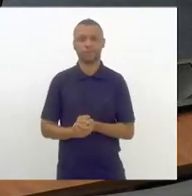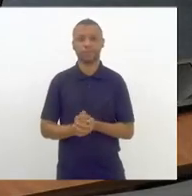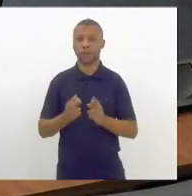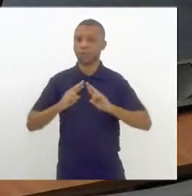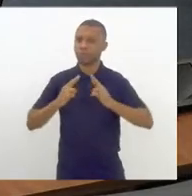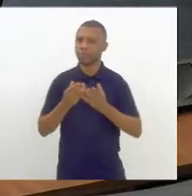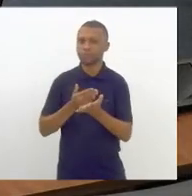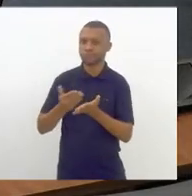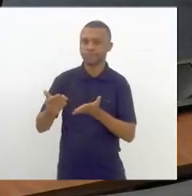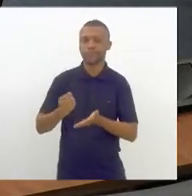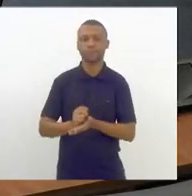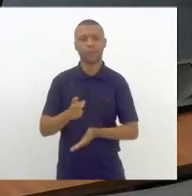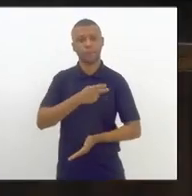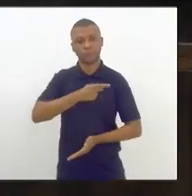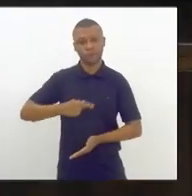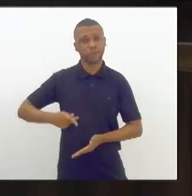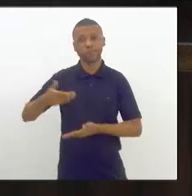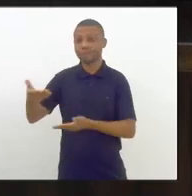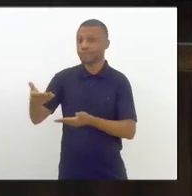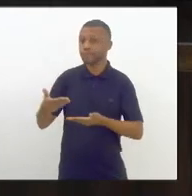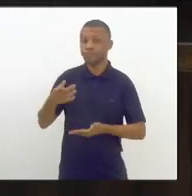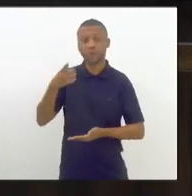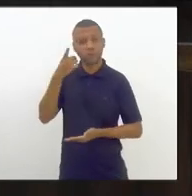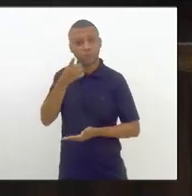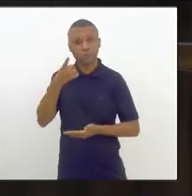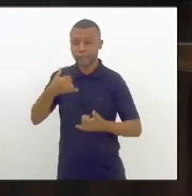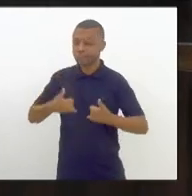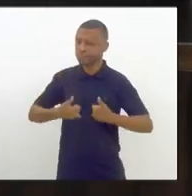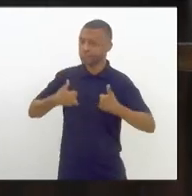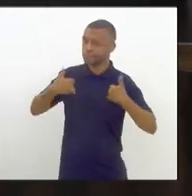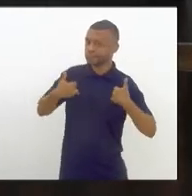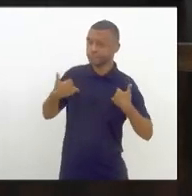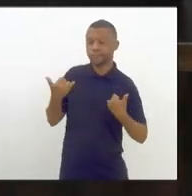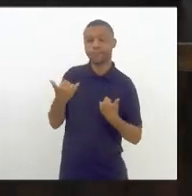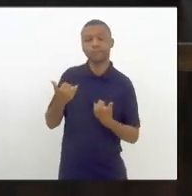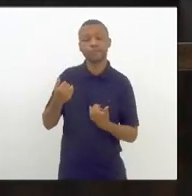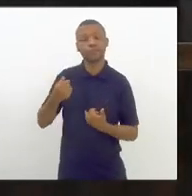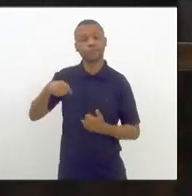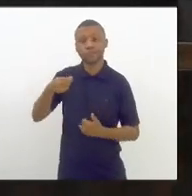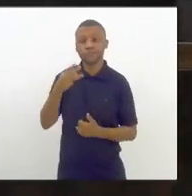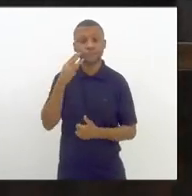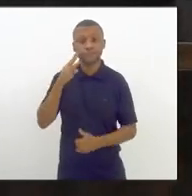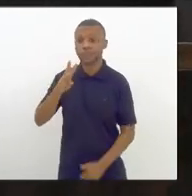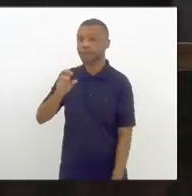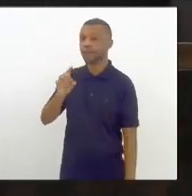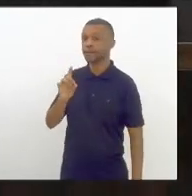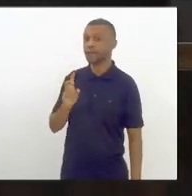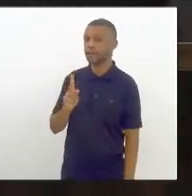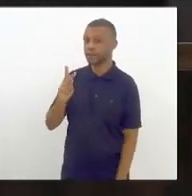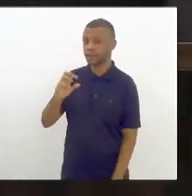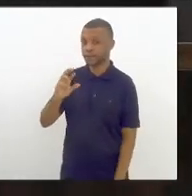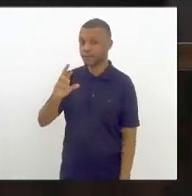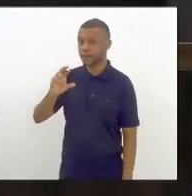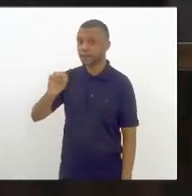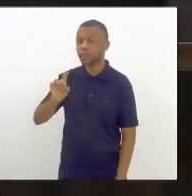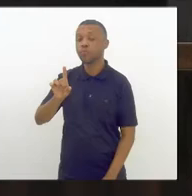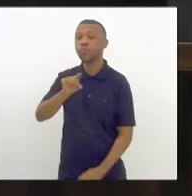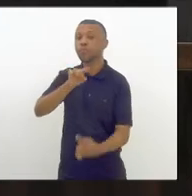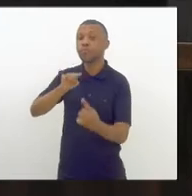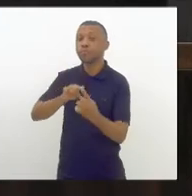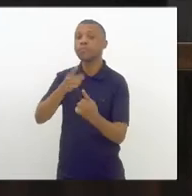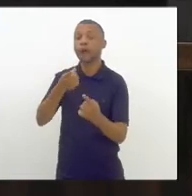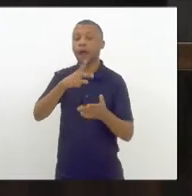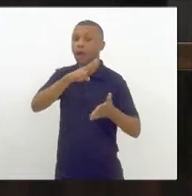presidência convida o Nobre Deputado Valdete Carneiro para fazer leitura da Sessão da ata da sessão